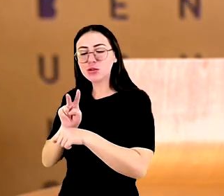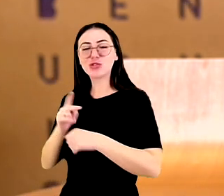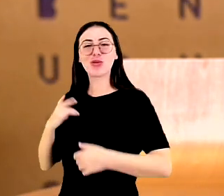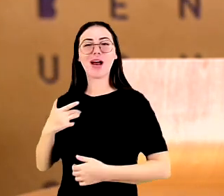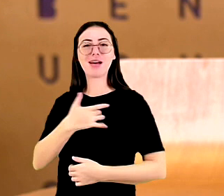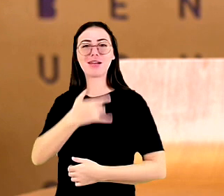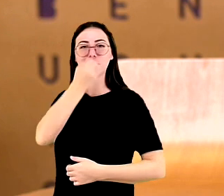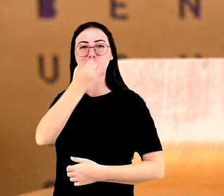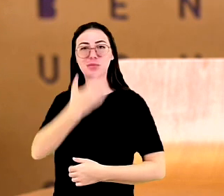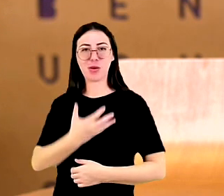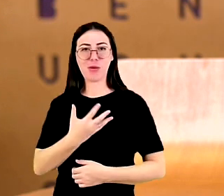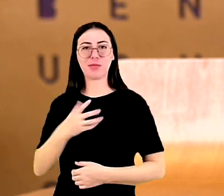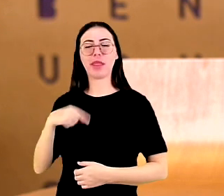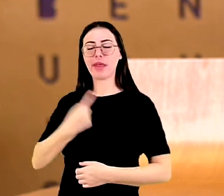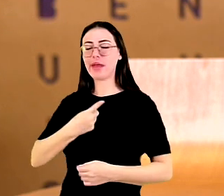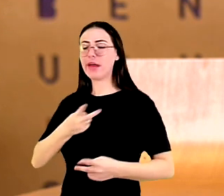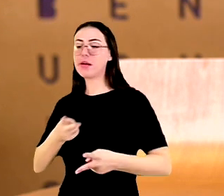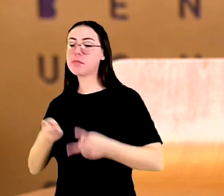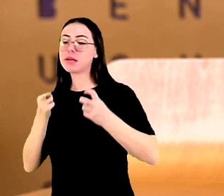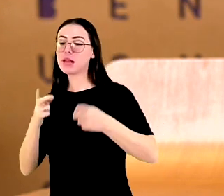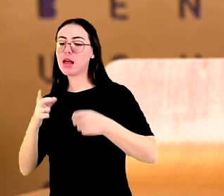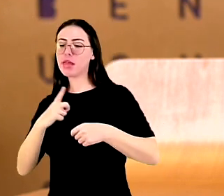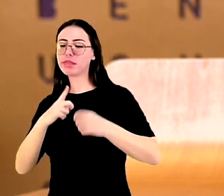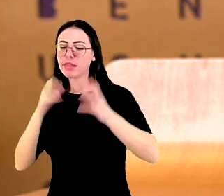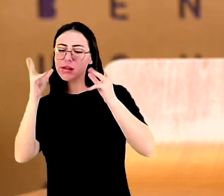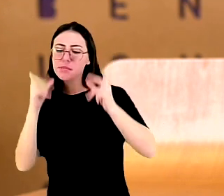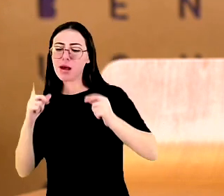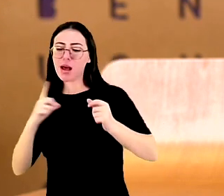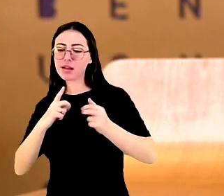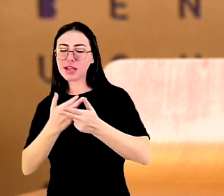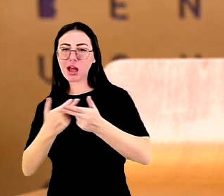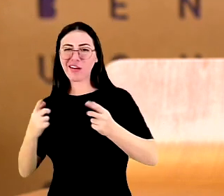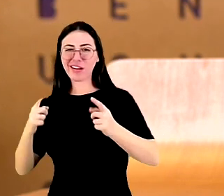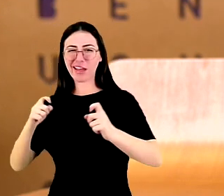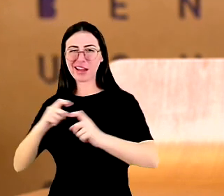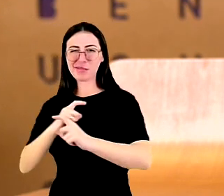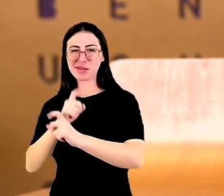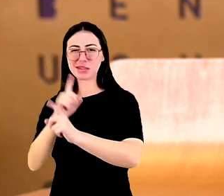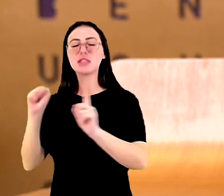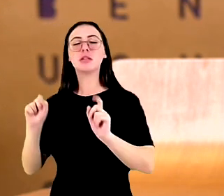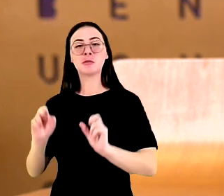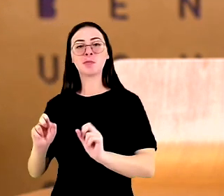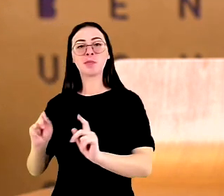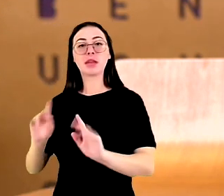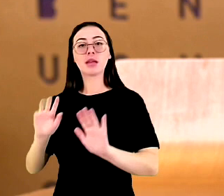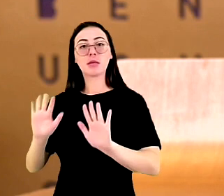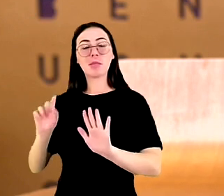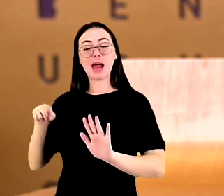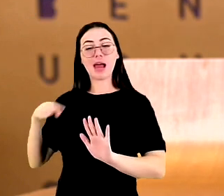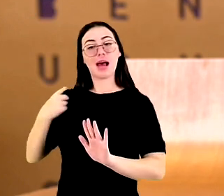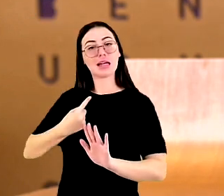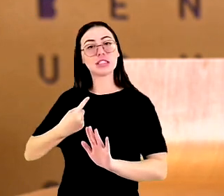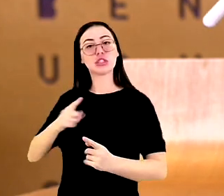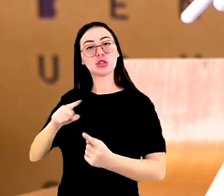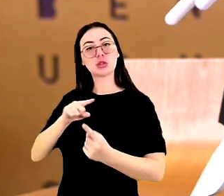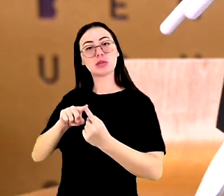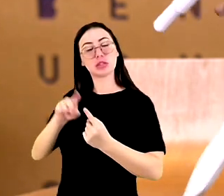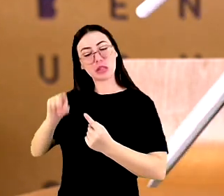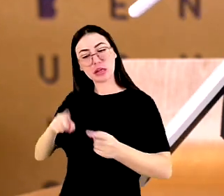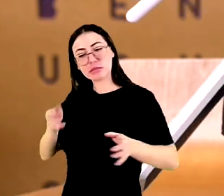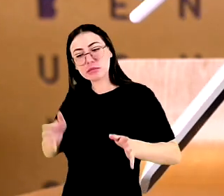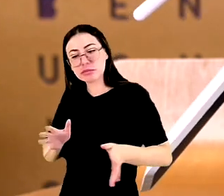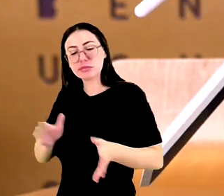pragas, mas hoje, atualmente, a gente é bem focado na questão do desenvolvimento. Em breve, a gente pode